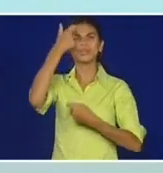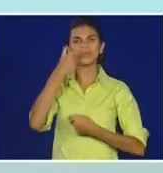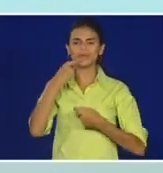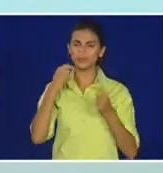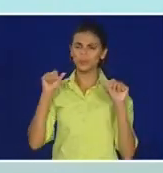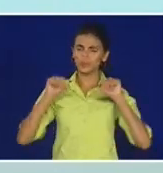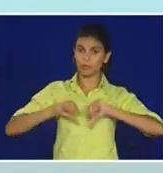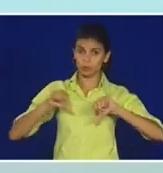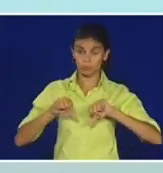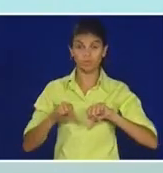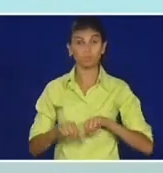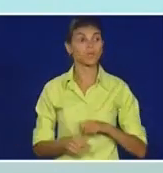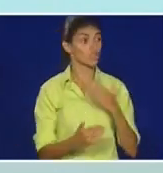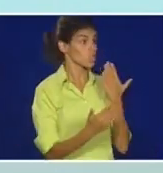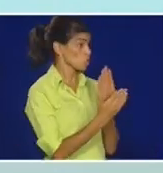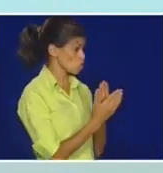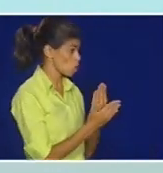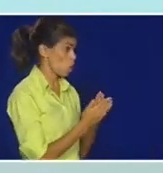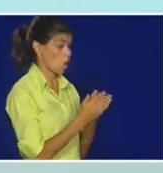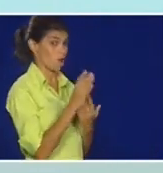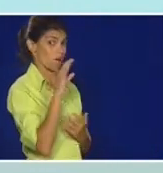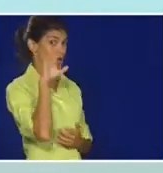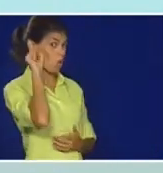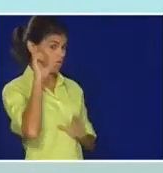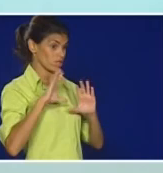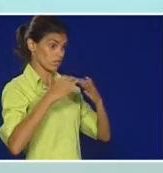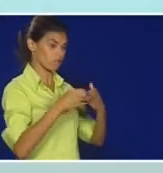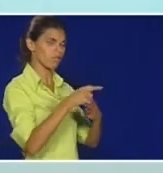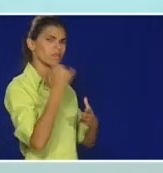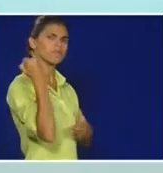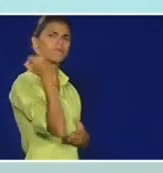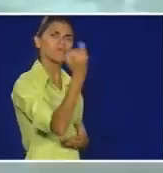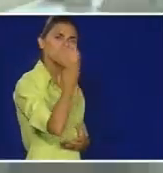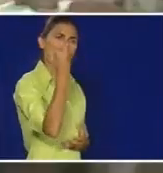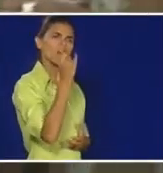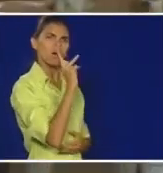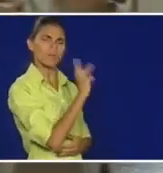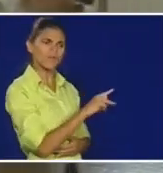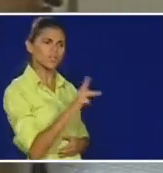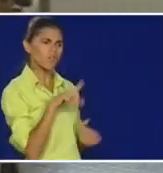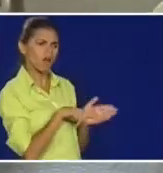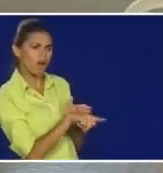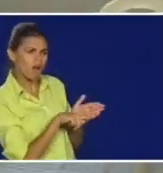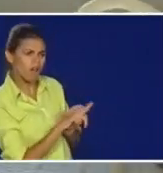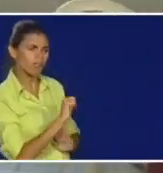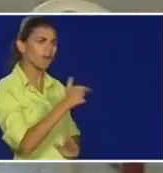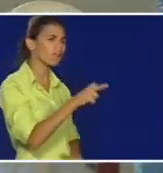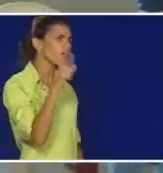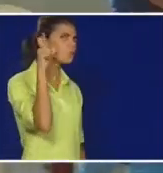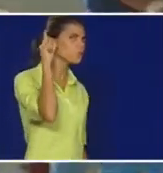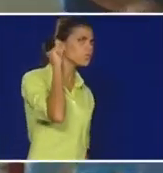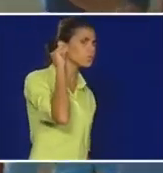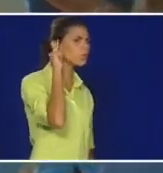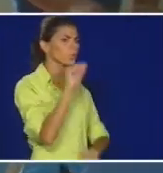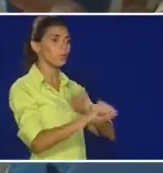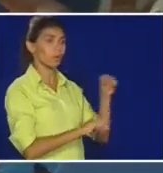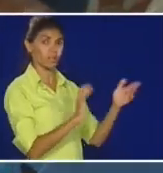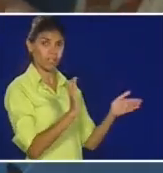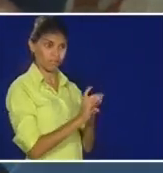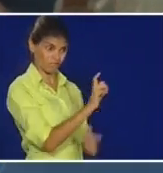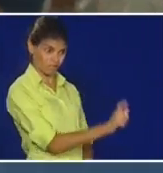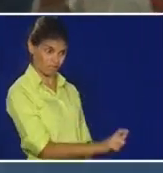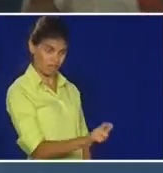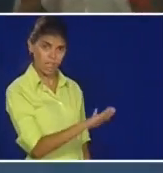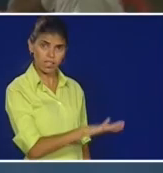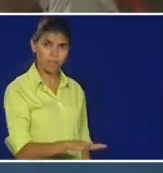importante que o professor esteja atento às reações auditivas de seus alunos, pois eles podem ser considerados